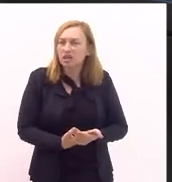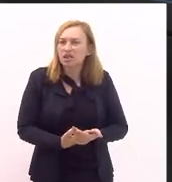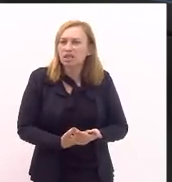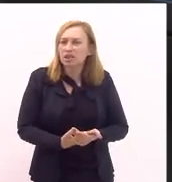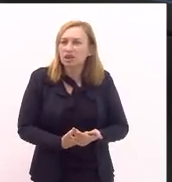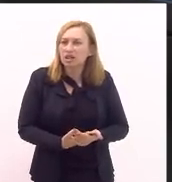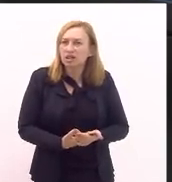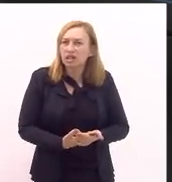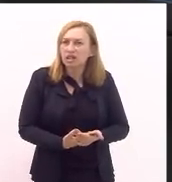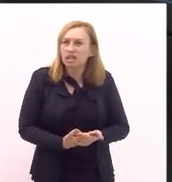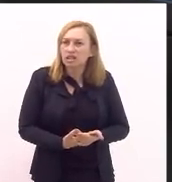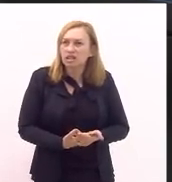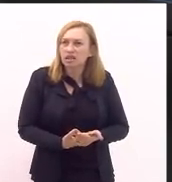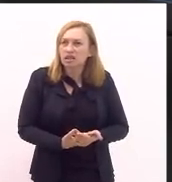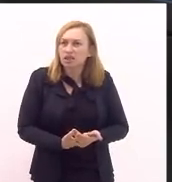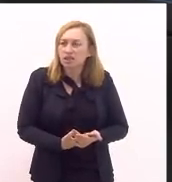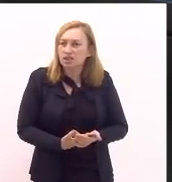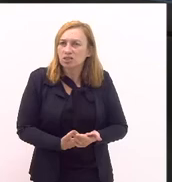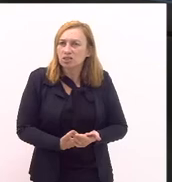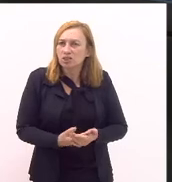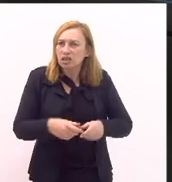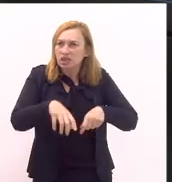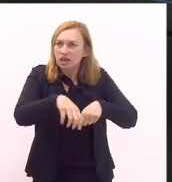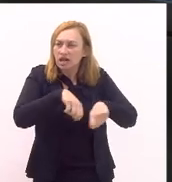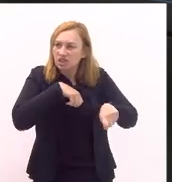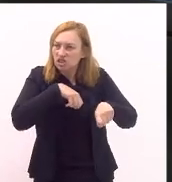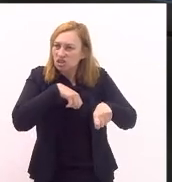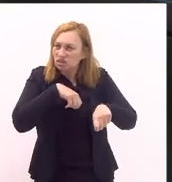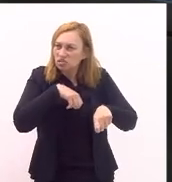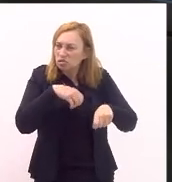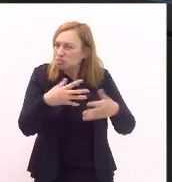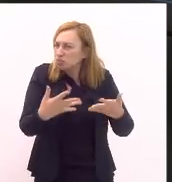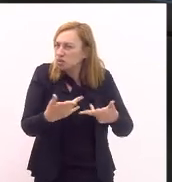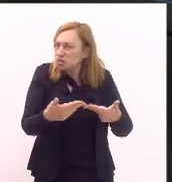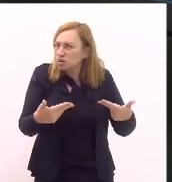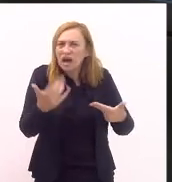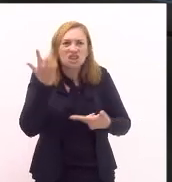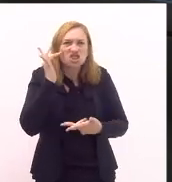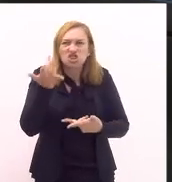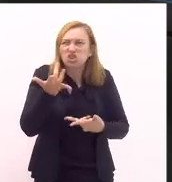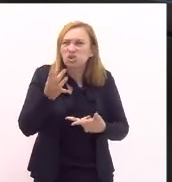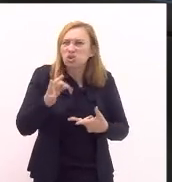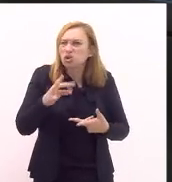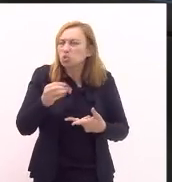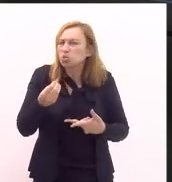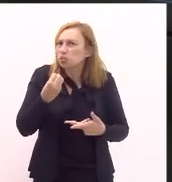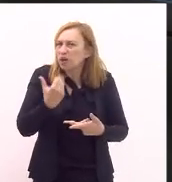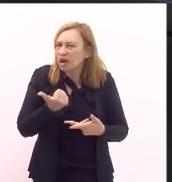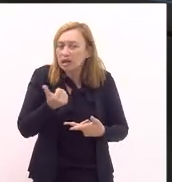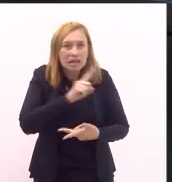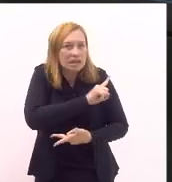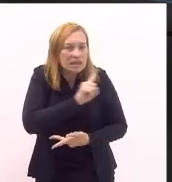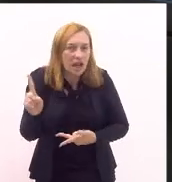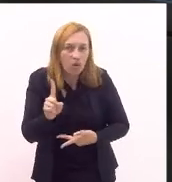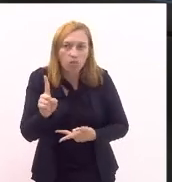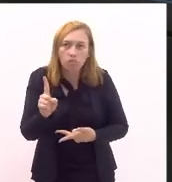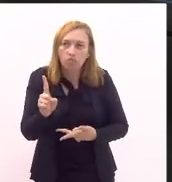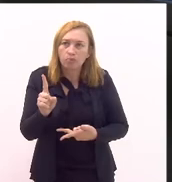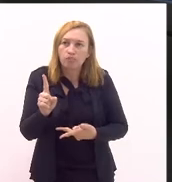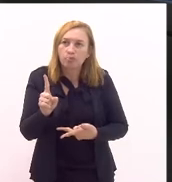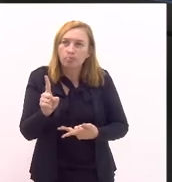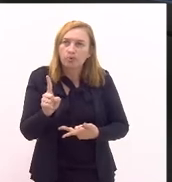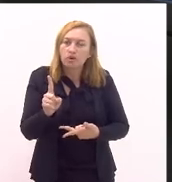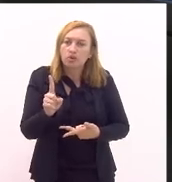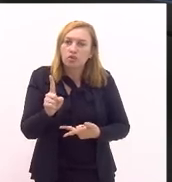aqui sabe rasgando seda achando que vai tá tudo bem não está